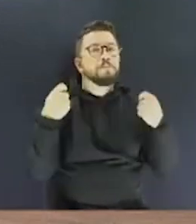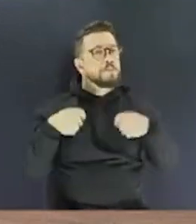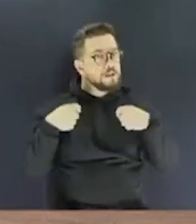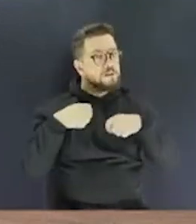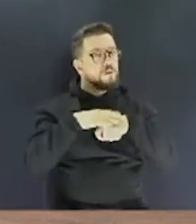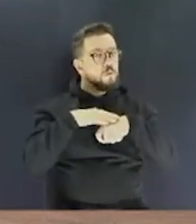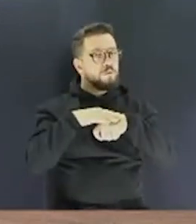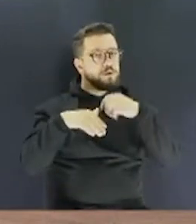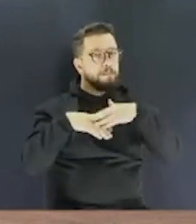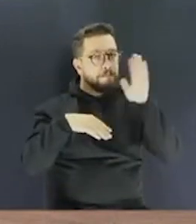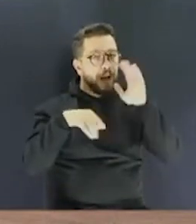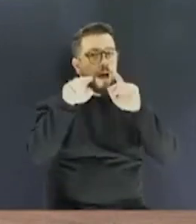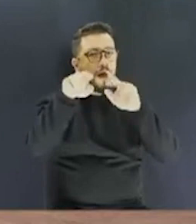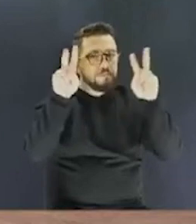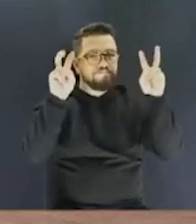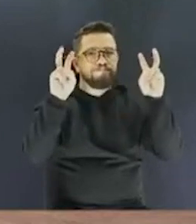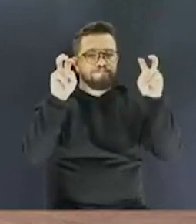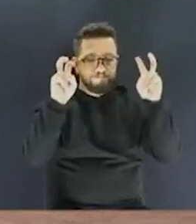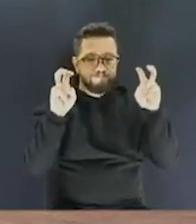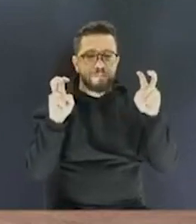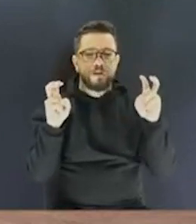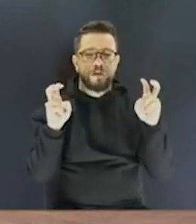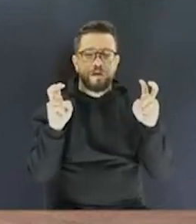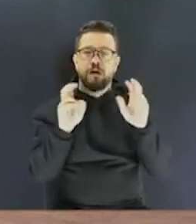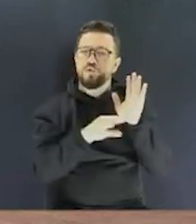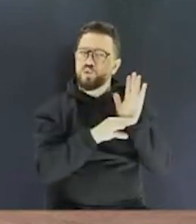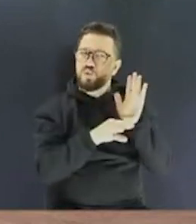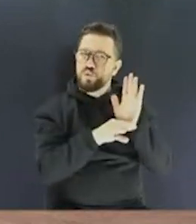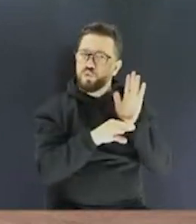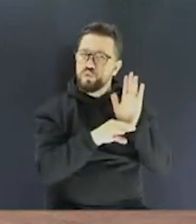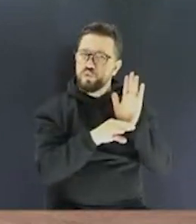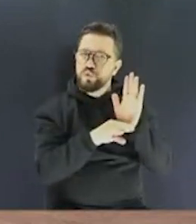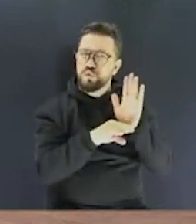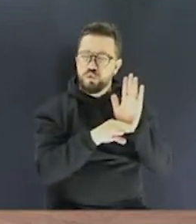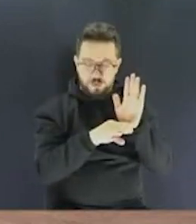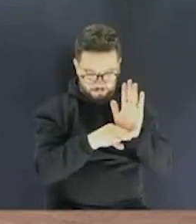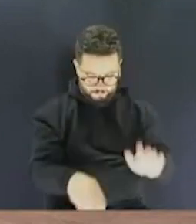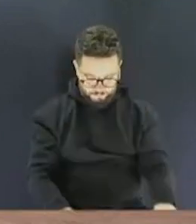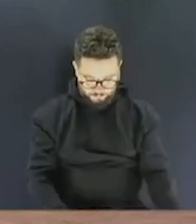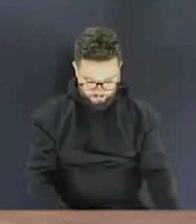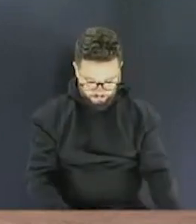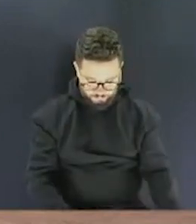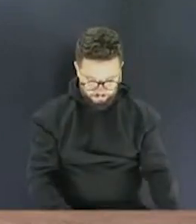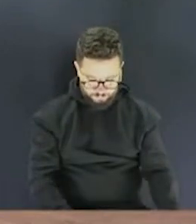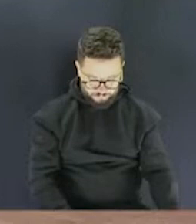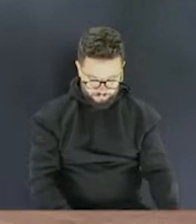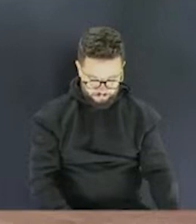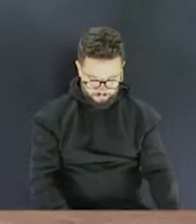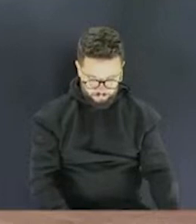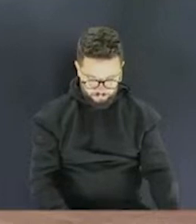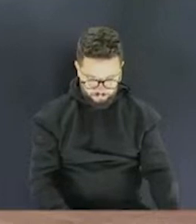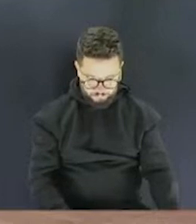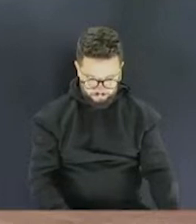ter um nível maior de ajuda para a população do Rio Grande do Sul, que vai levar muitos anos para